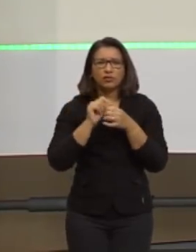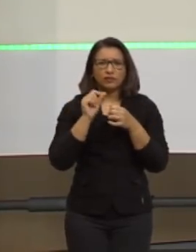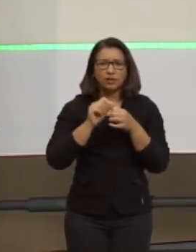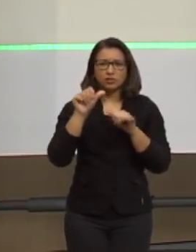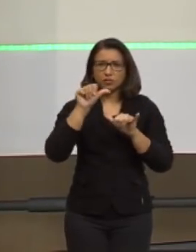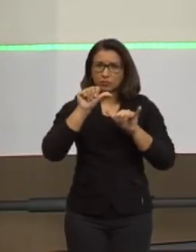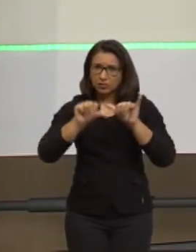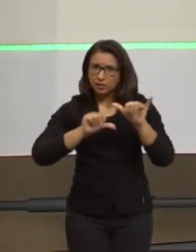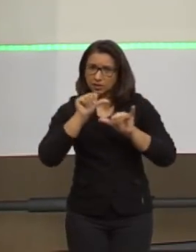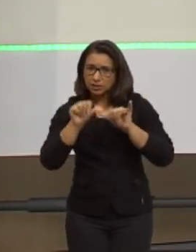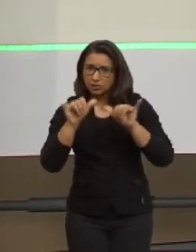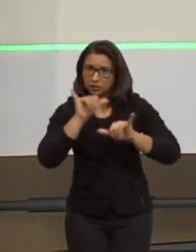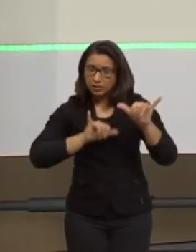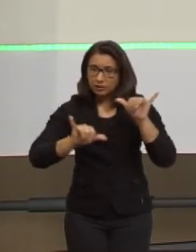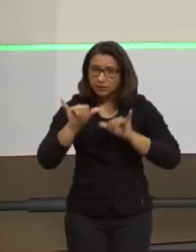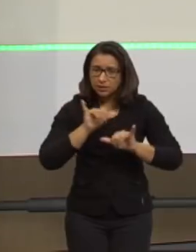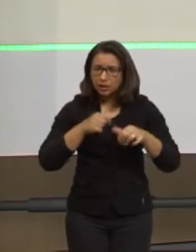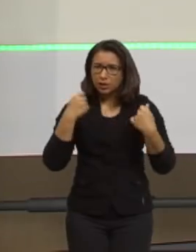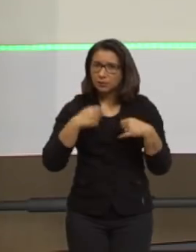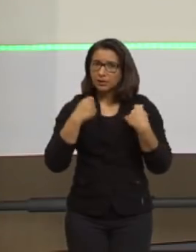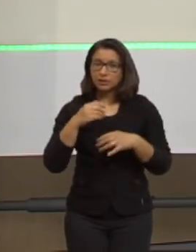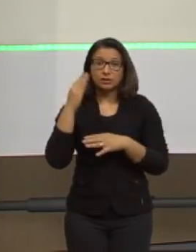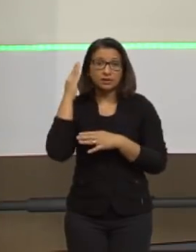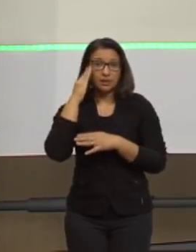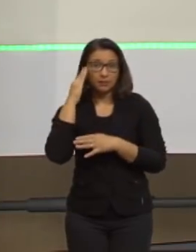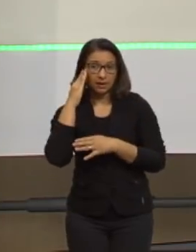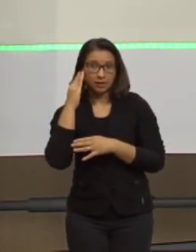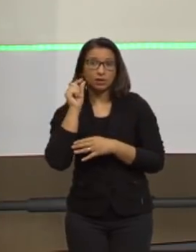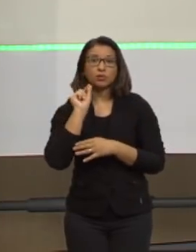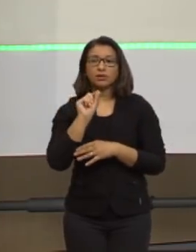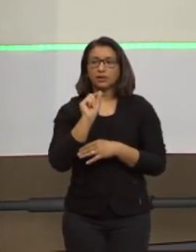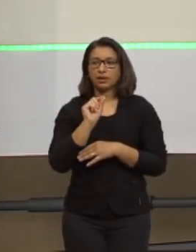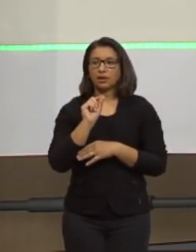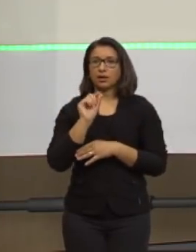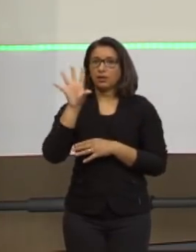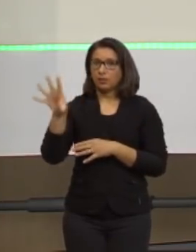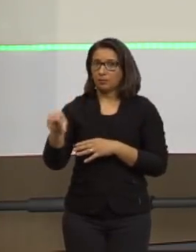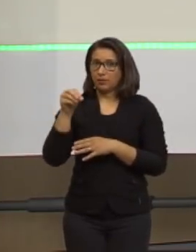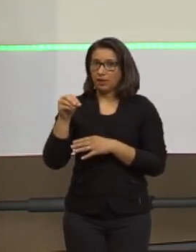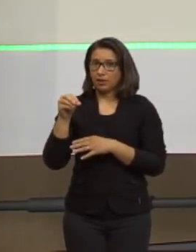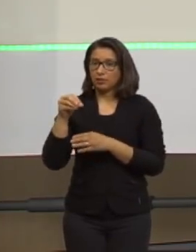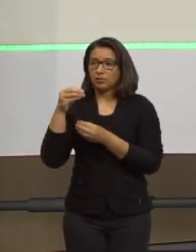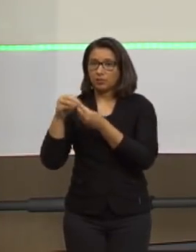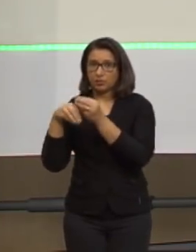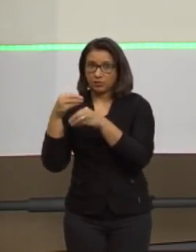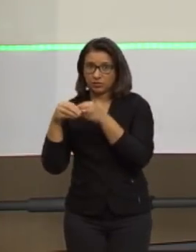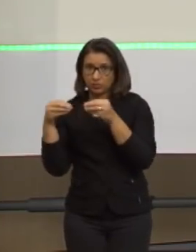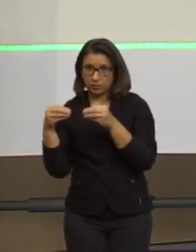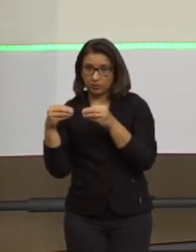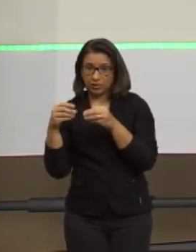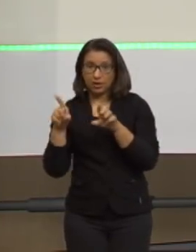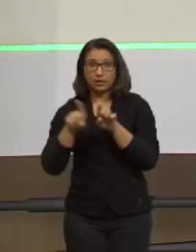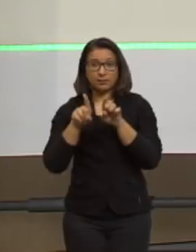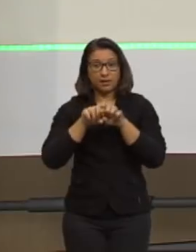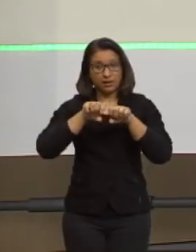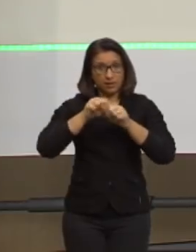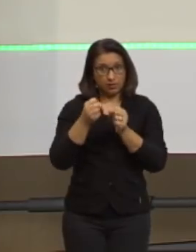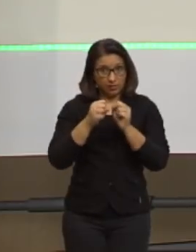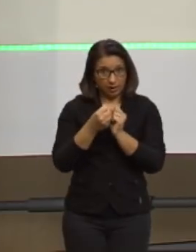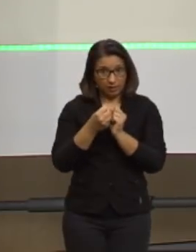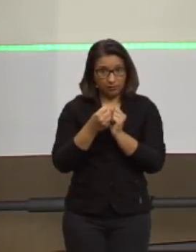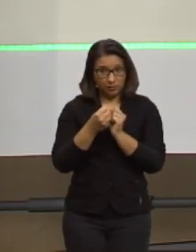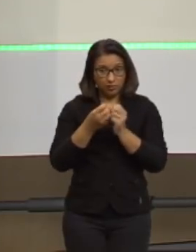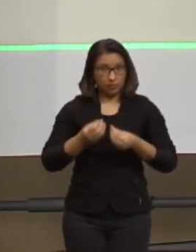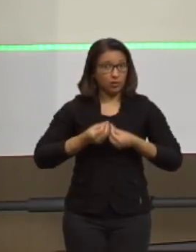eu preciso ter noção de seguinte e os meus reagentes eu quebro as ligações e isso eu tenho que dar energia